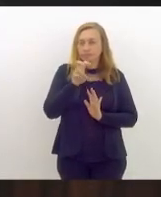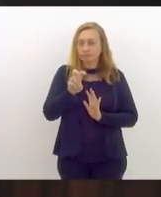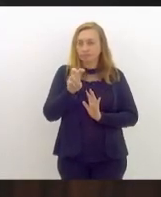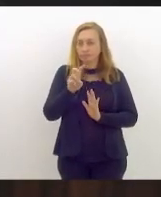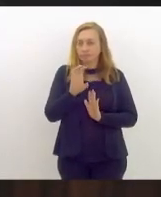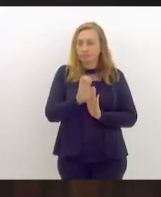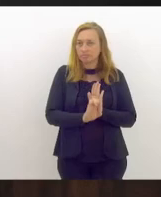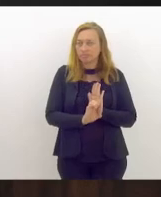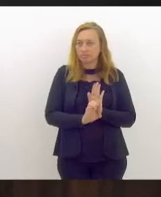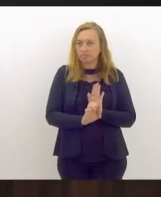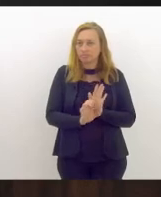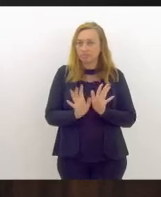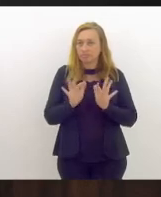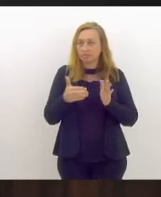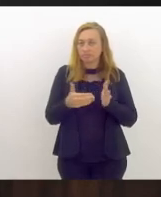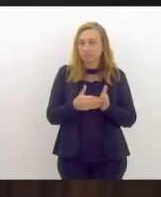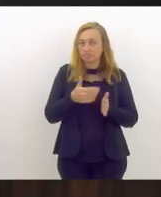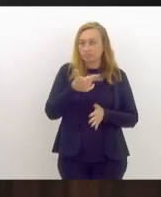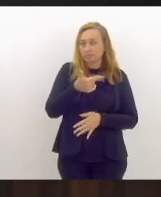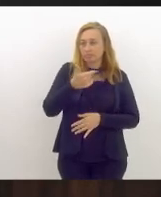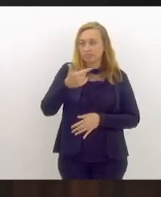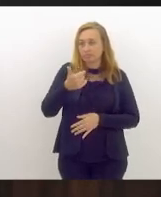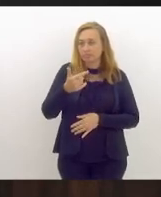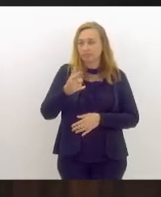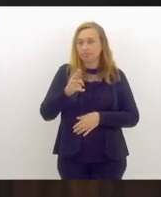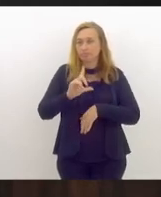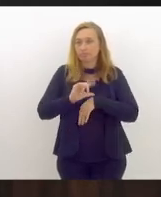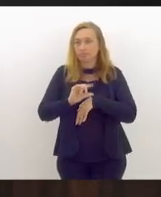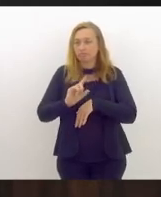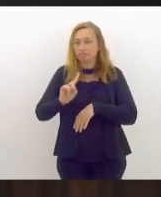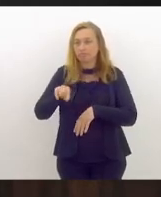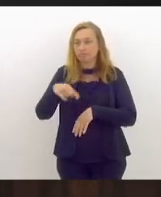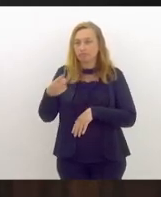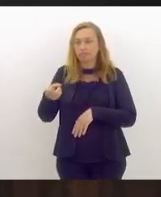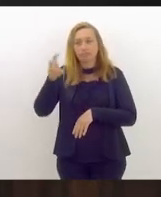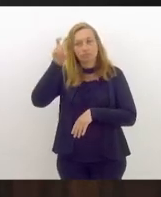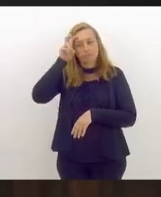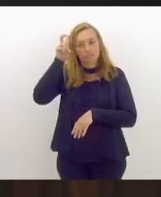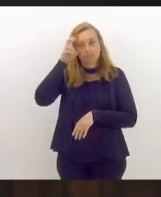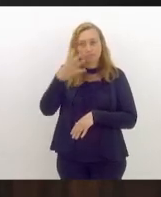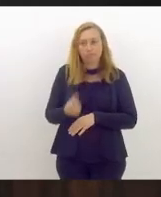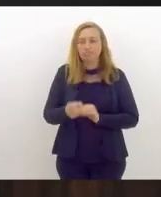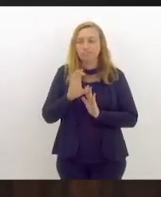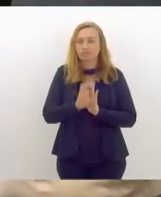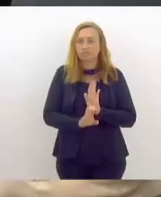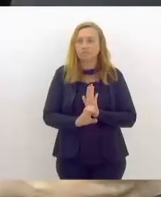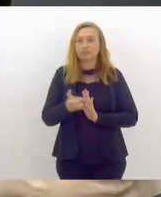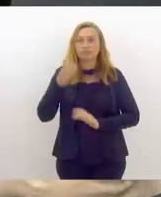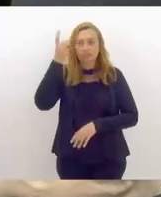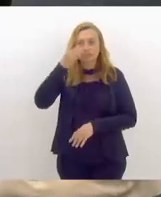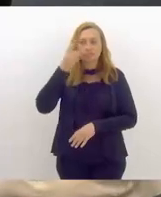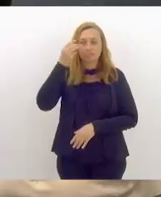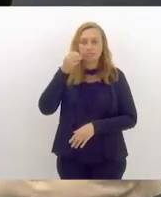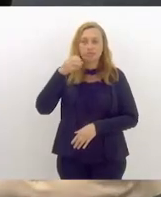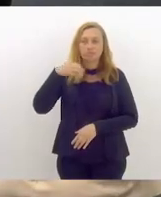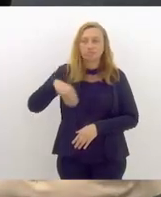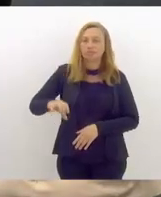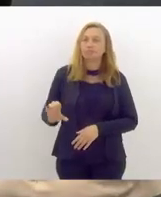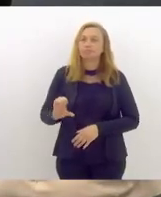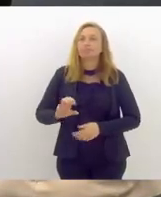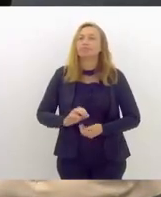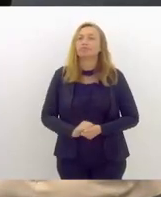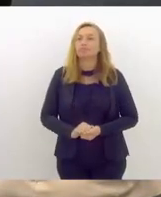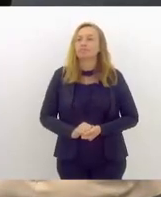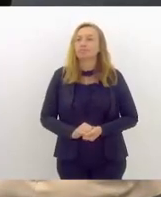mas ficará até às 12 horas da próxima quinta-feira para recebimento de emendas. Deputado Mink. Não,